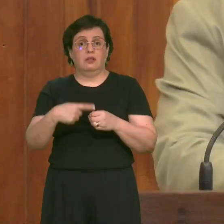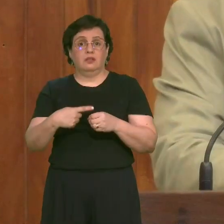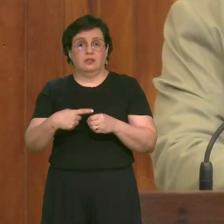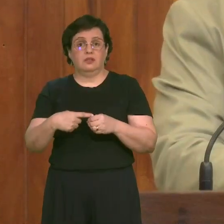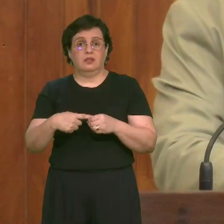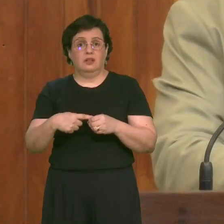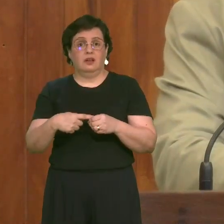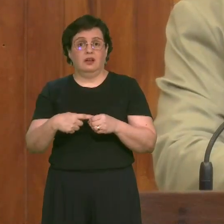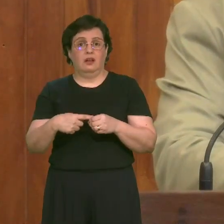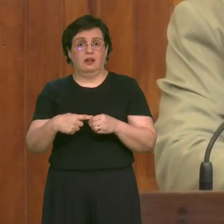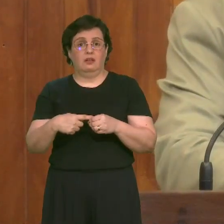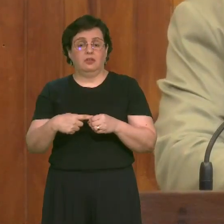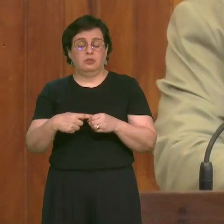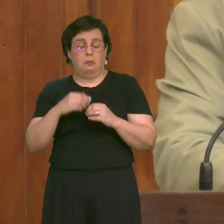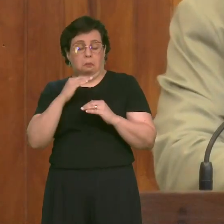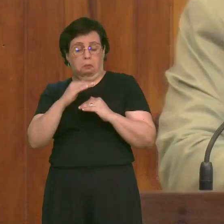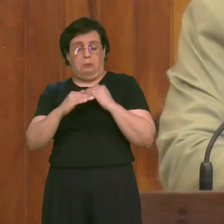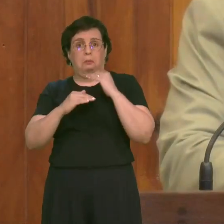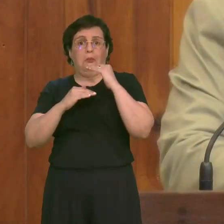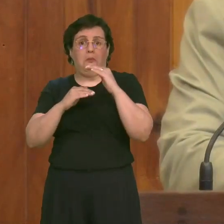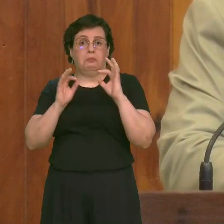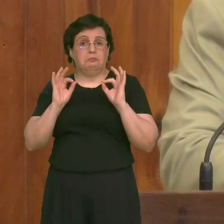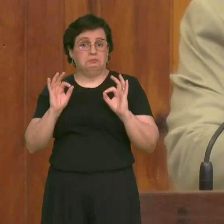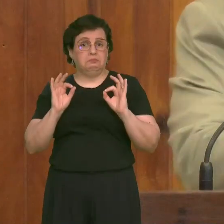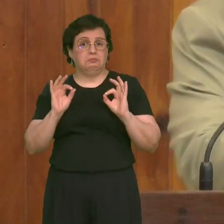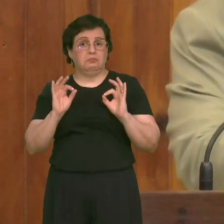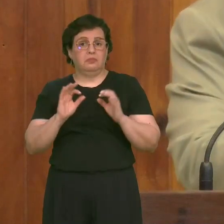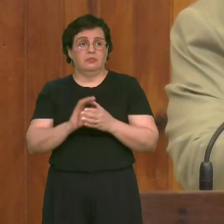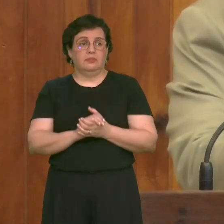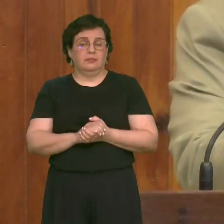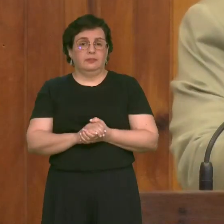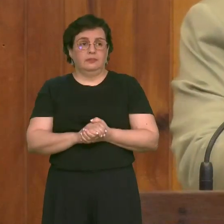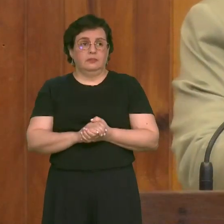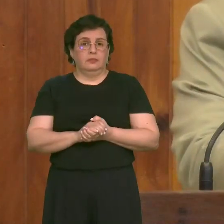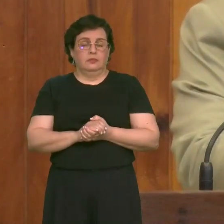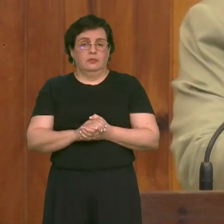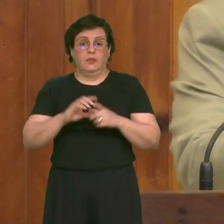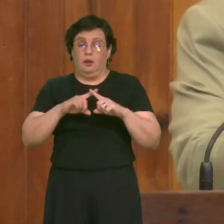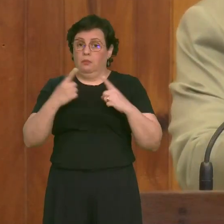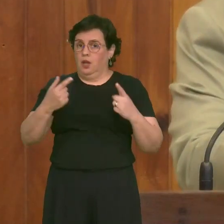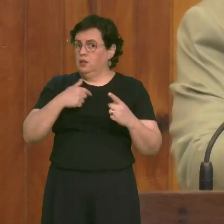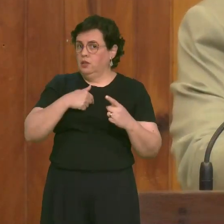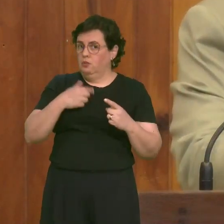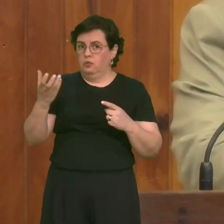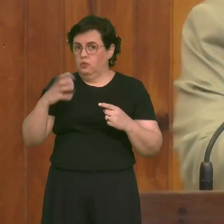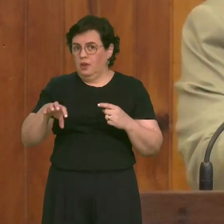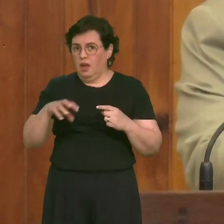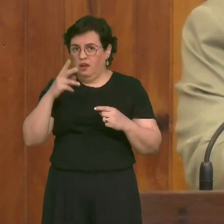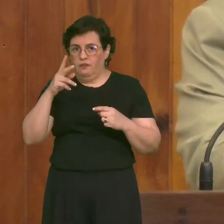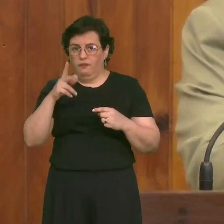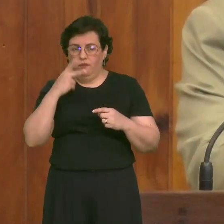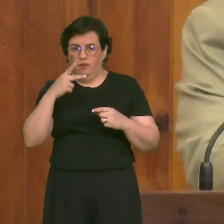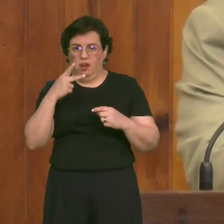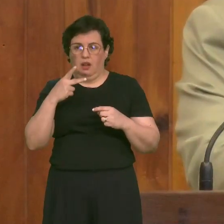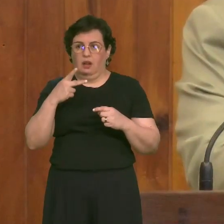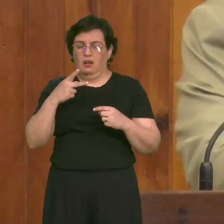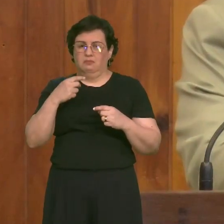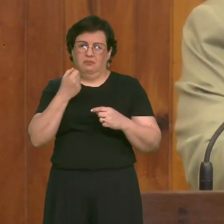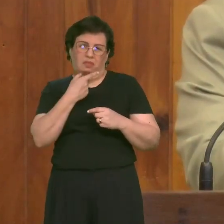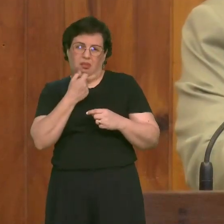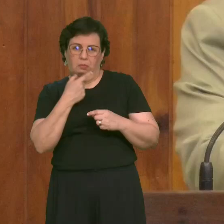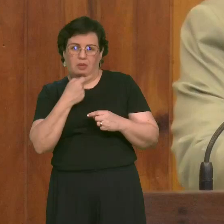estava nesse patamar bom não tô longe de mim fazer chacota ou desrespeitar